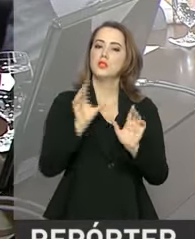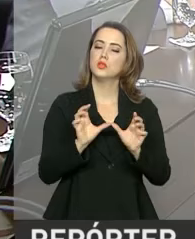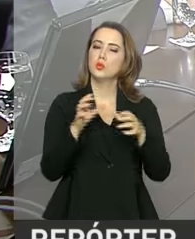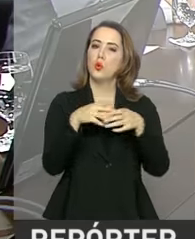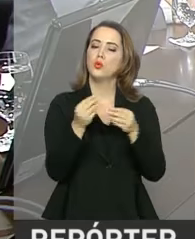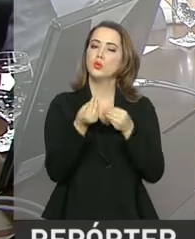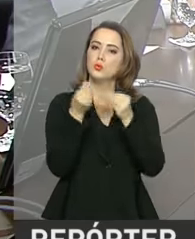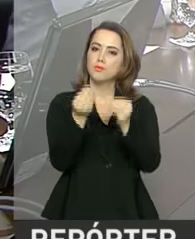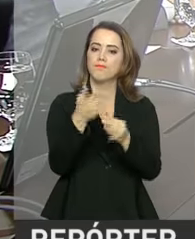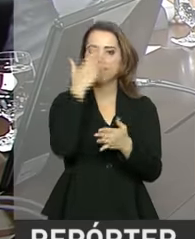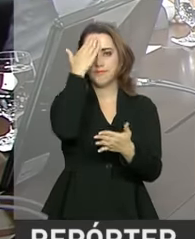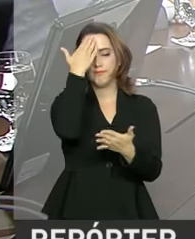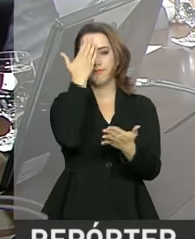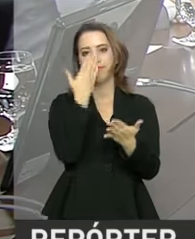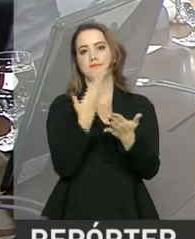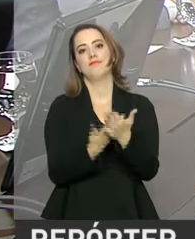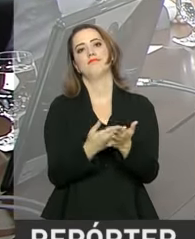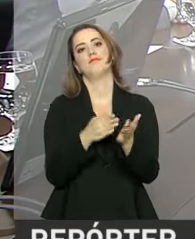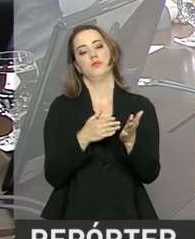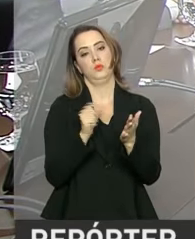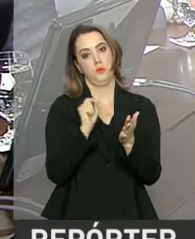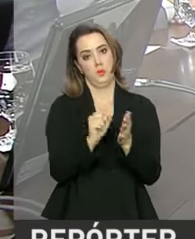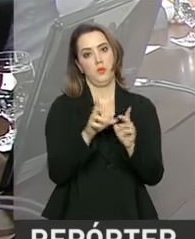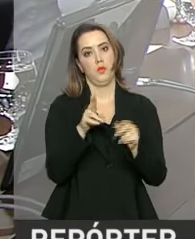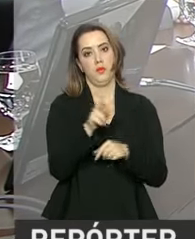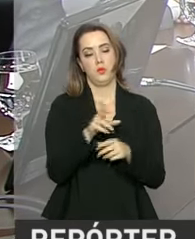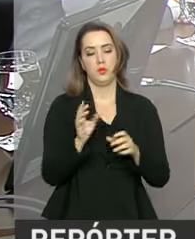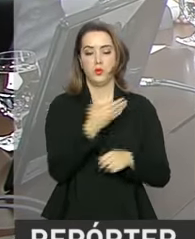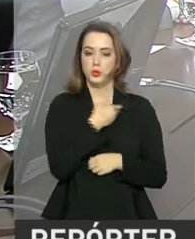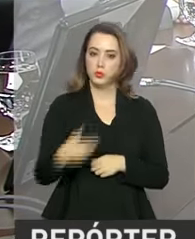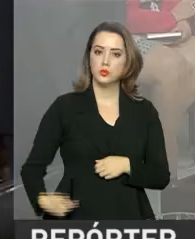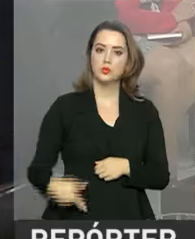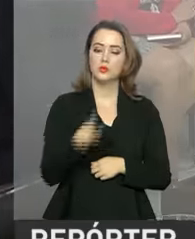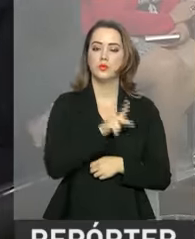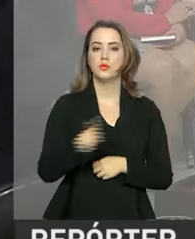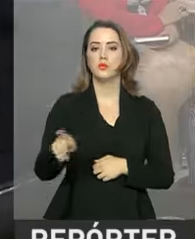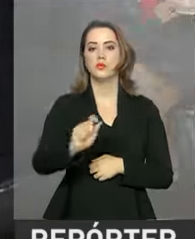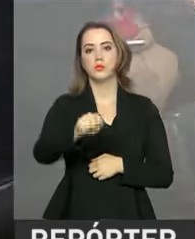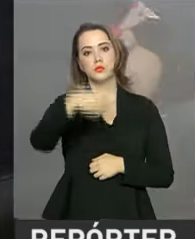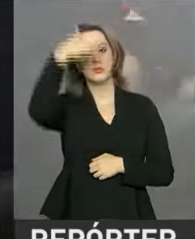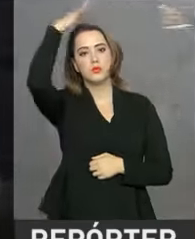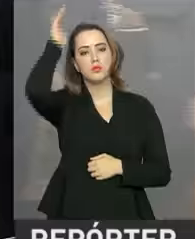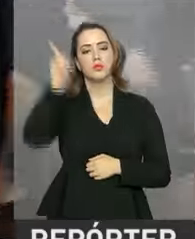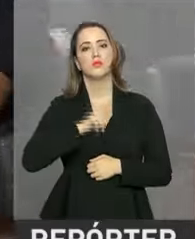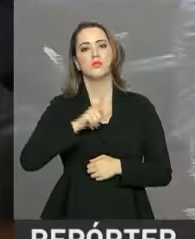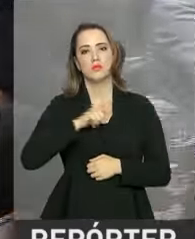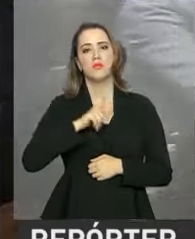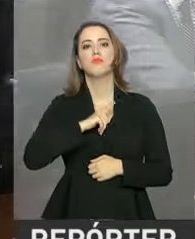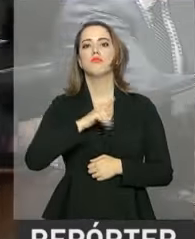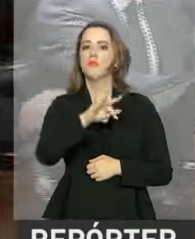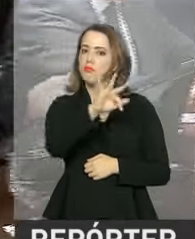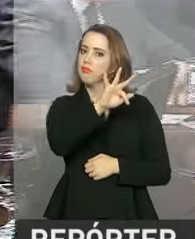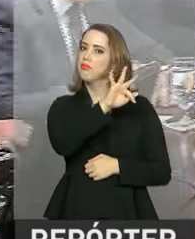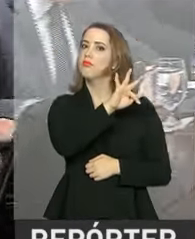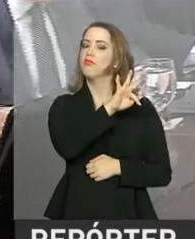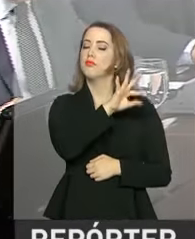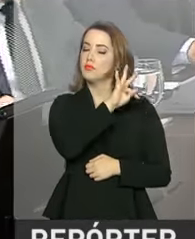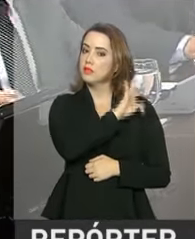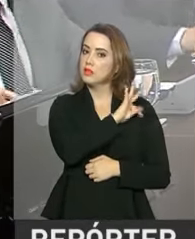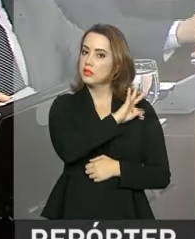confiança de que o governo do presidente em exercício, Michel Temer, tem capacidade técnica para promover as